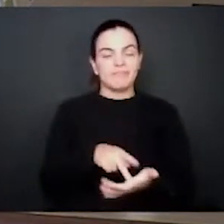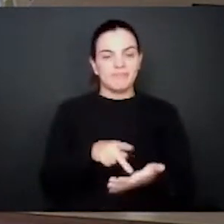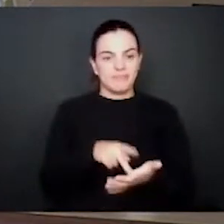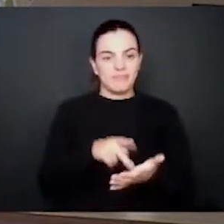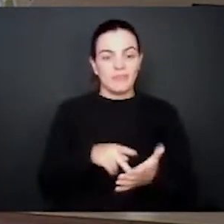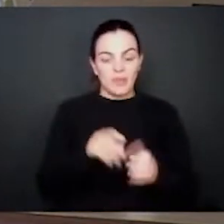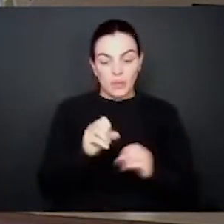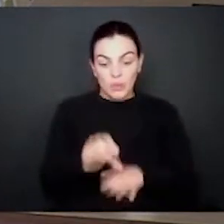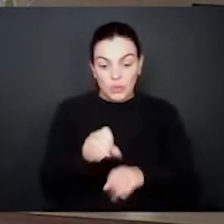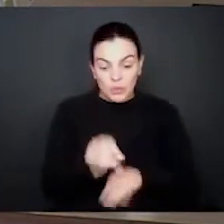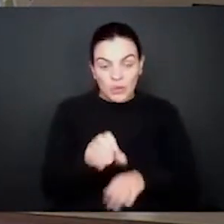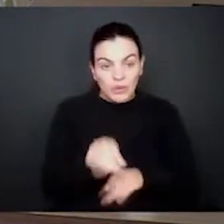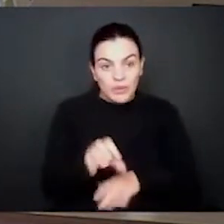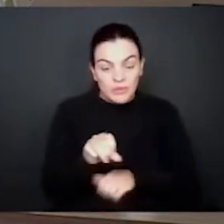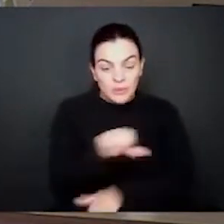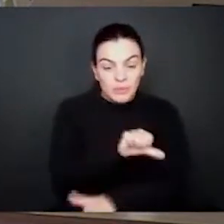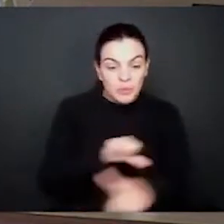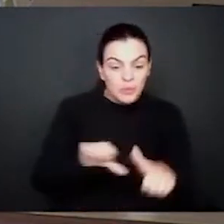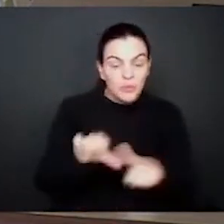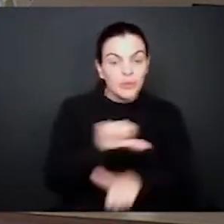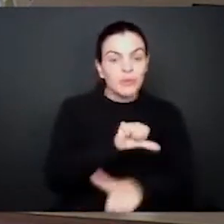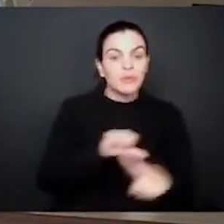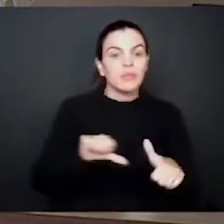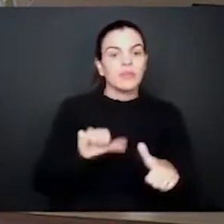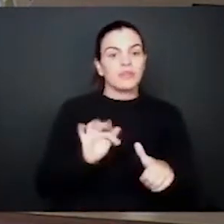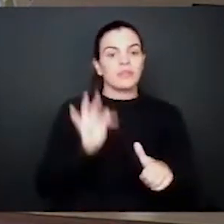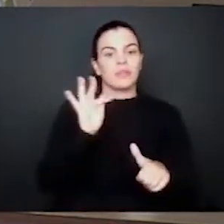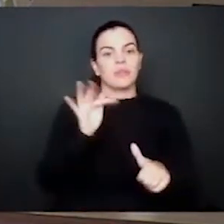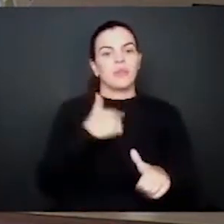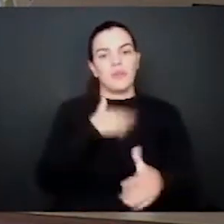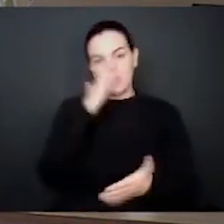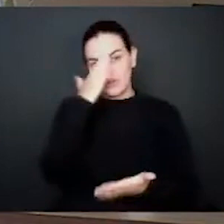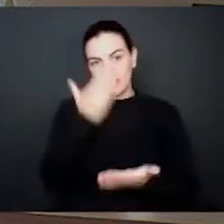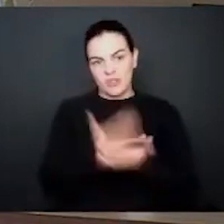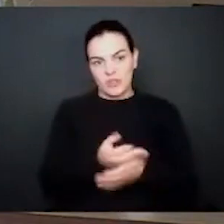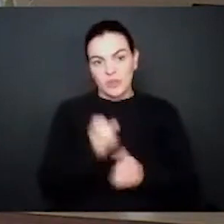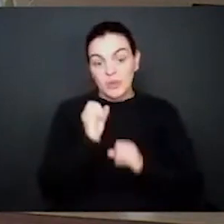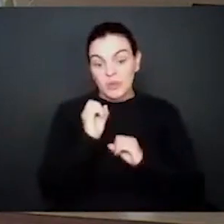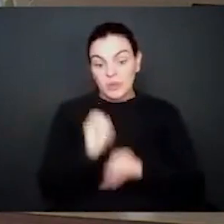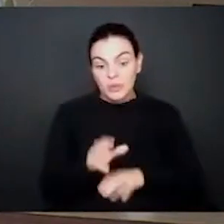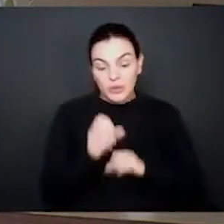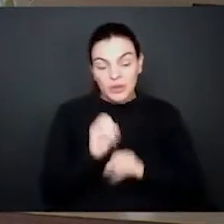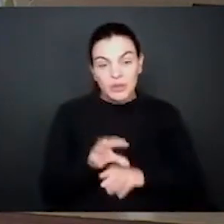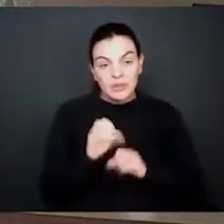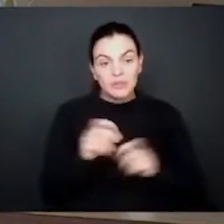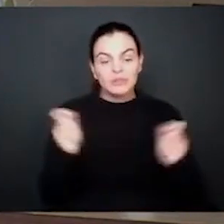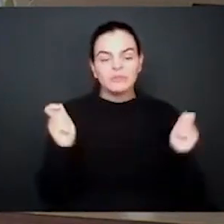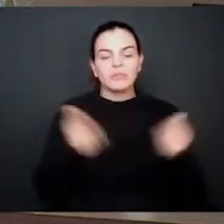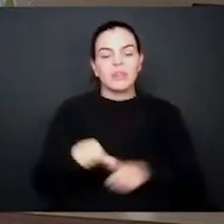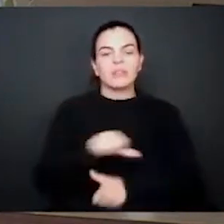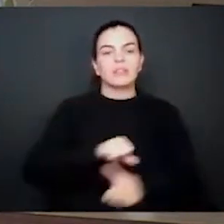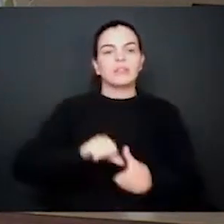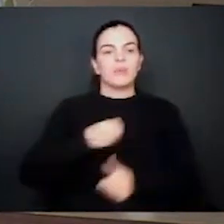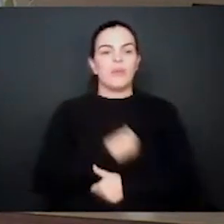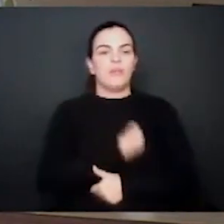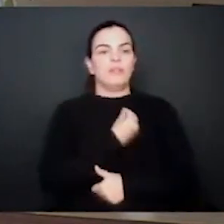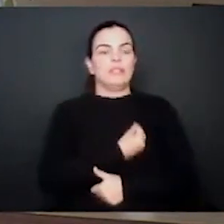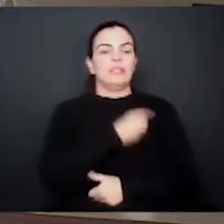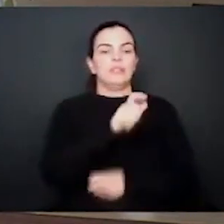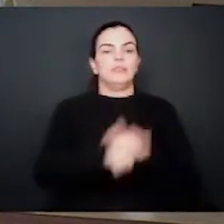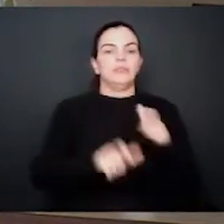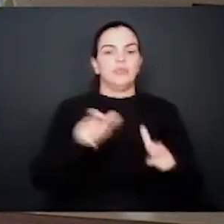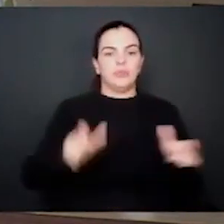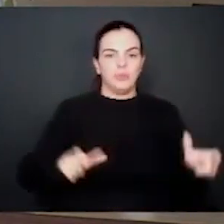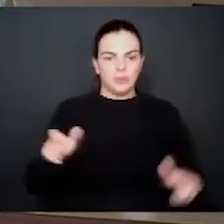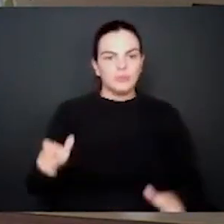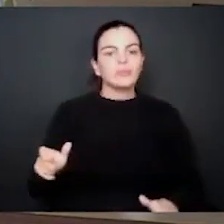Eu acredito muito no poder que a educação tem de transformar a vida das pessoas, de trazer mobilidade social,